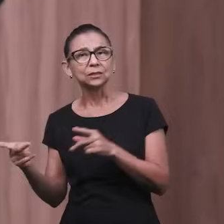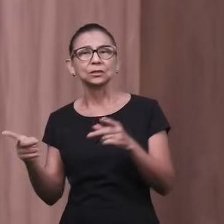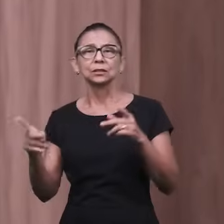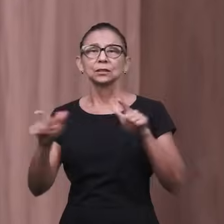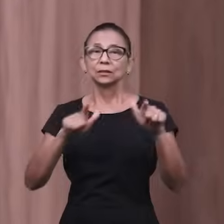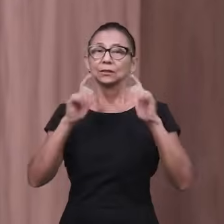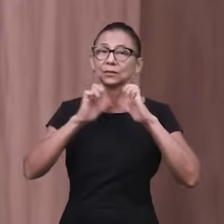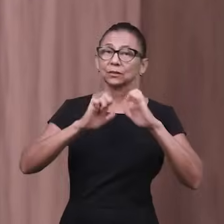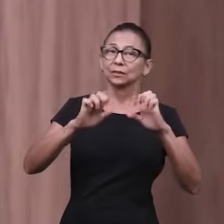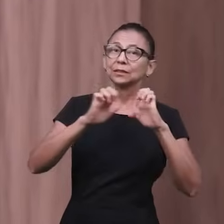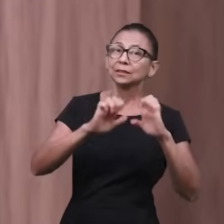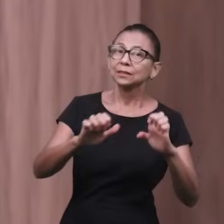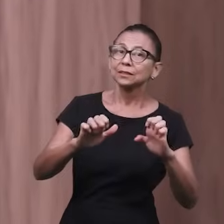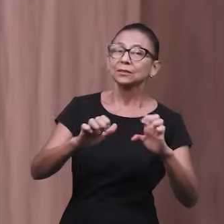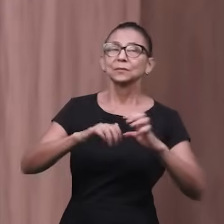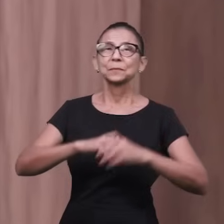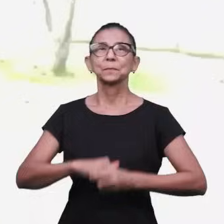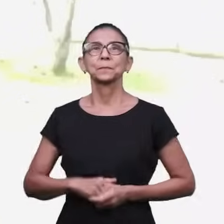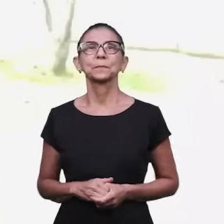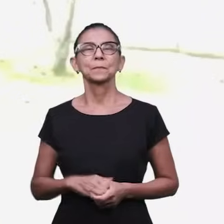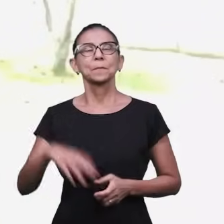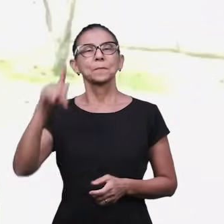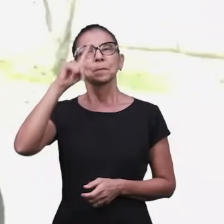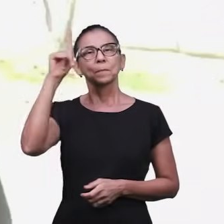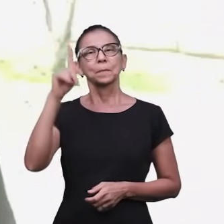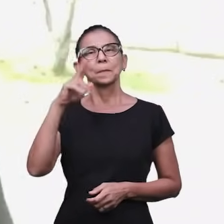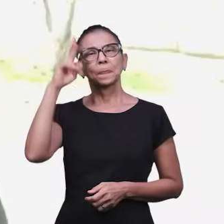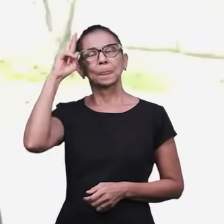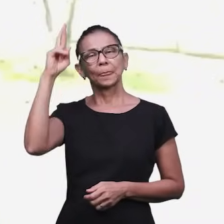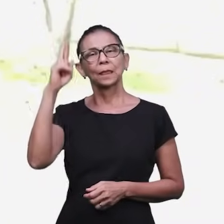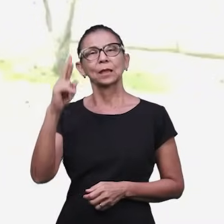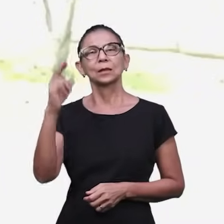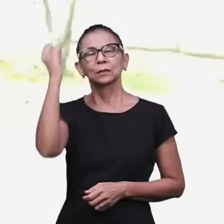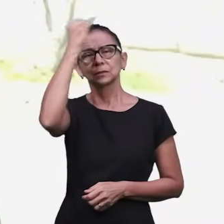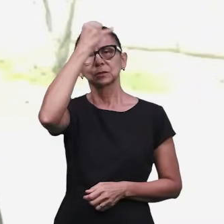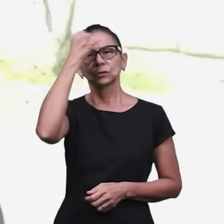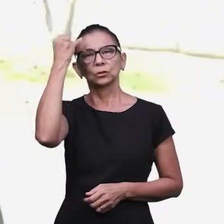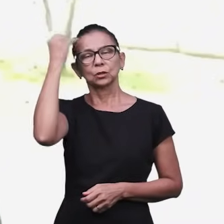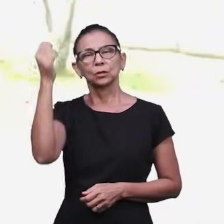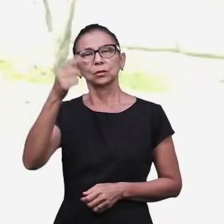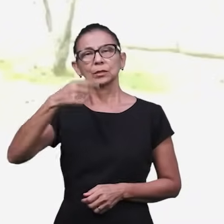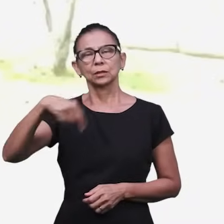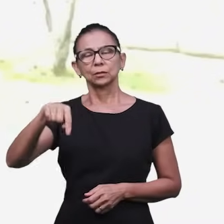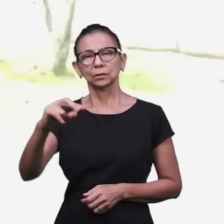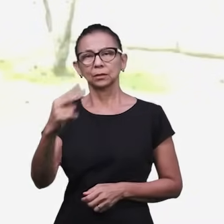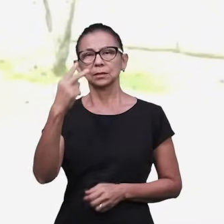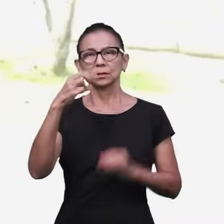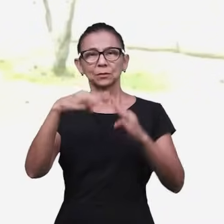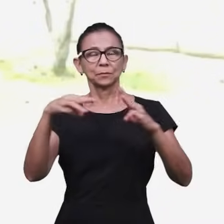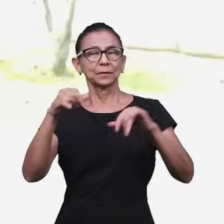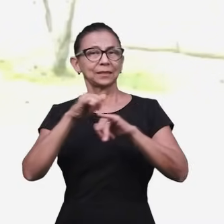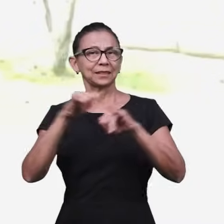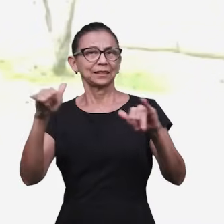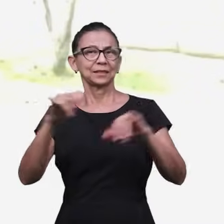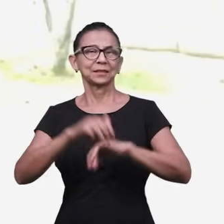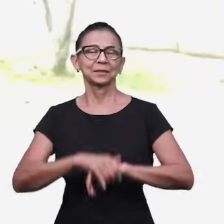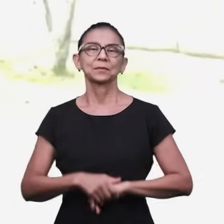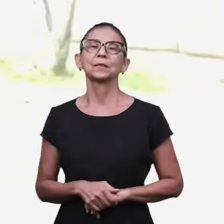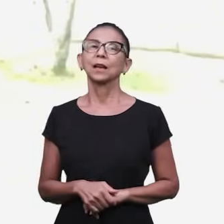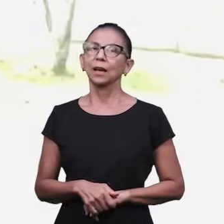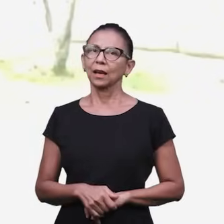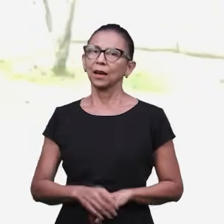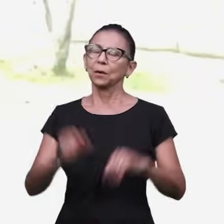de evangelização. Paz do Senhor, meu irmão. A paz do Senhor, irmão Jorge, e a todos que nos assistem aqui no Maranhão News. Que